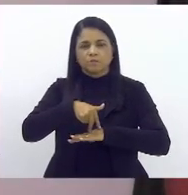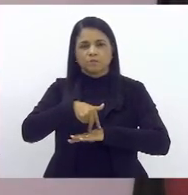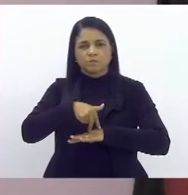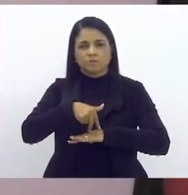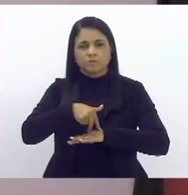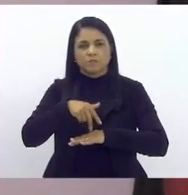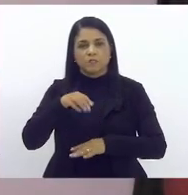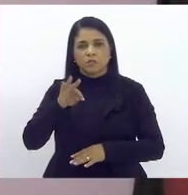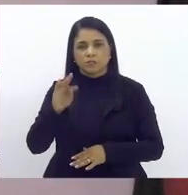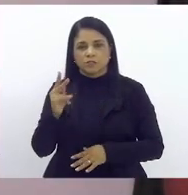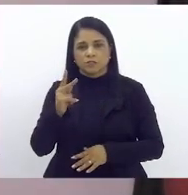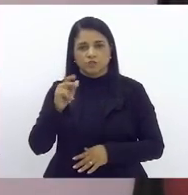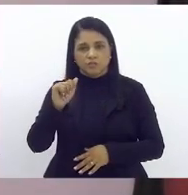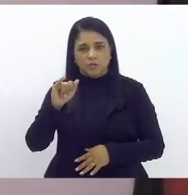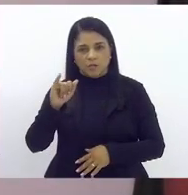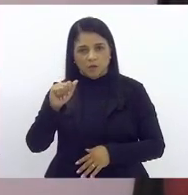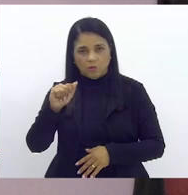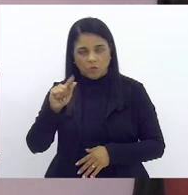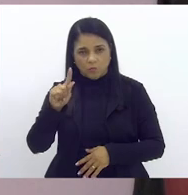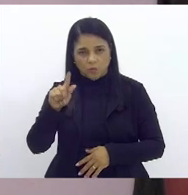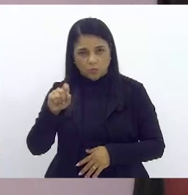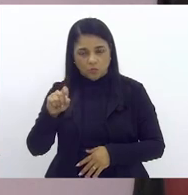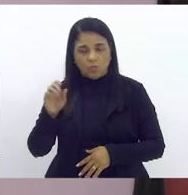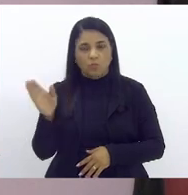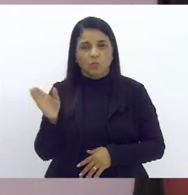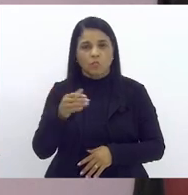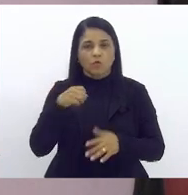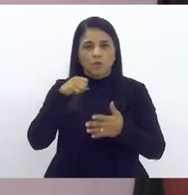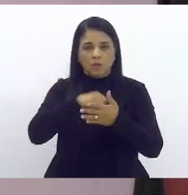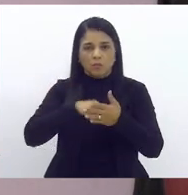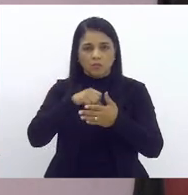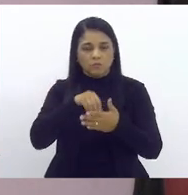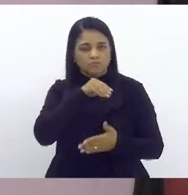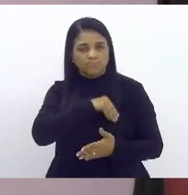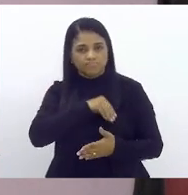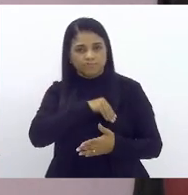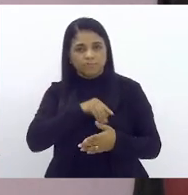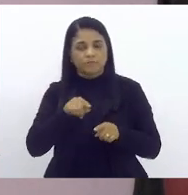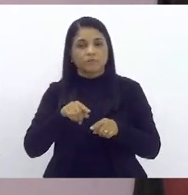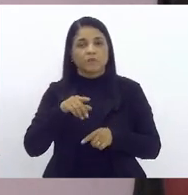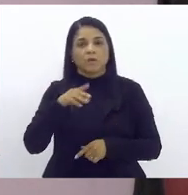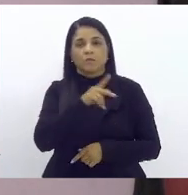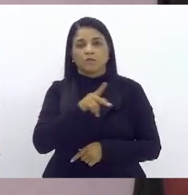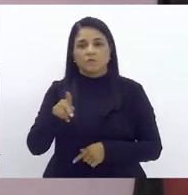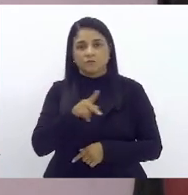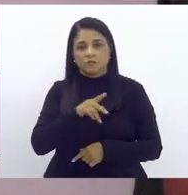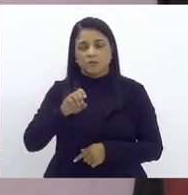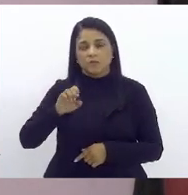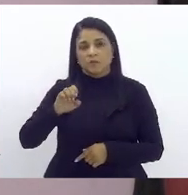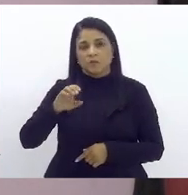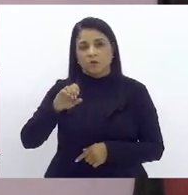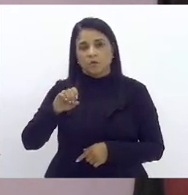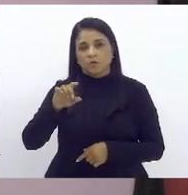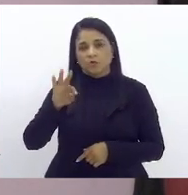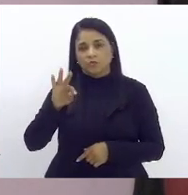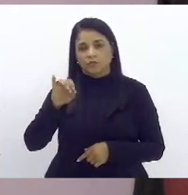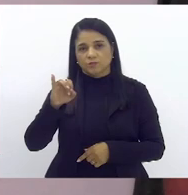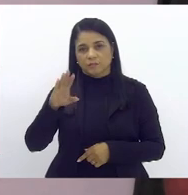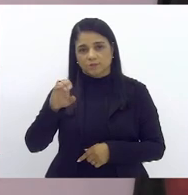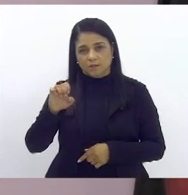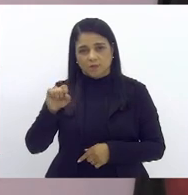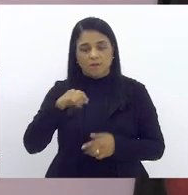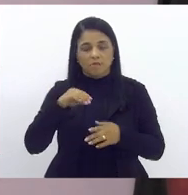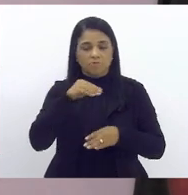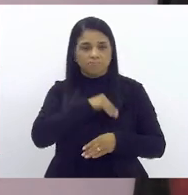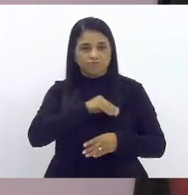O Tiago José Alvorada na luta pelo piso magistério, a professora Odisseia, militante de defesa do